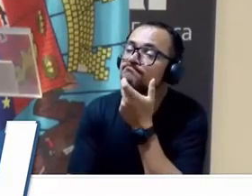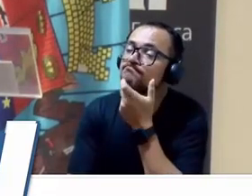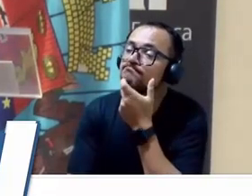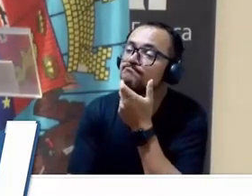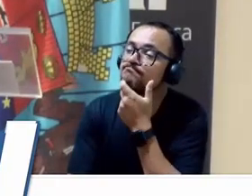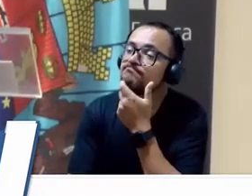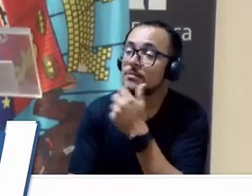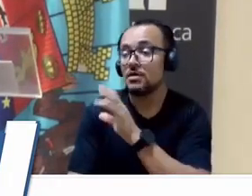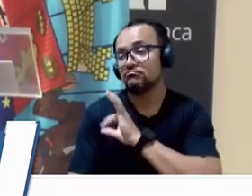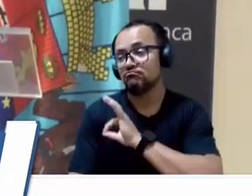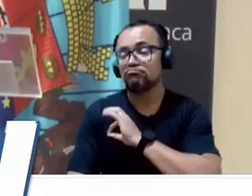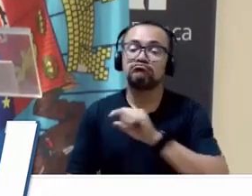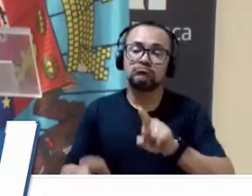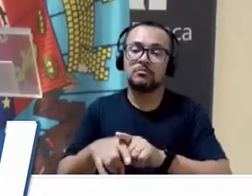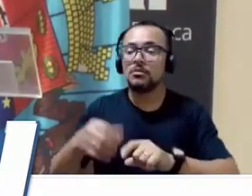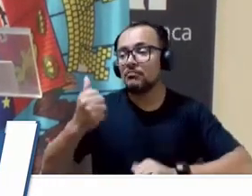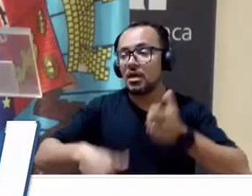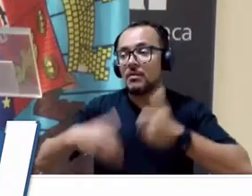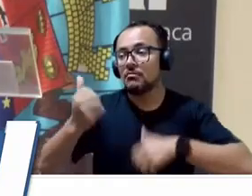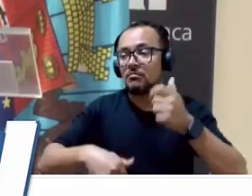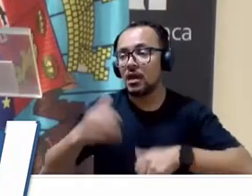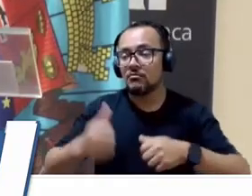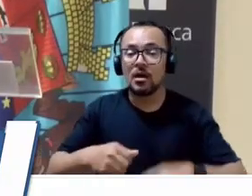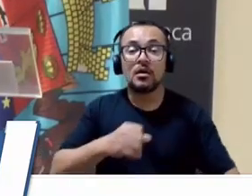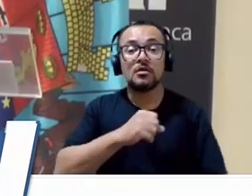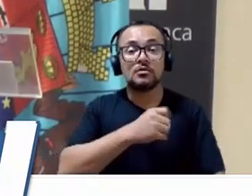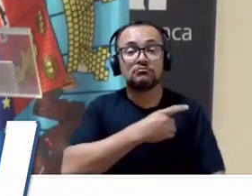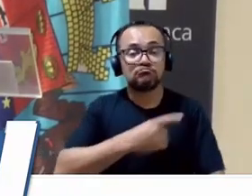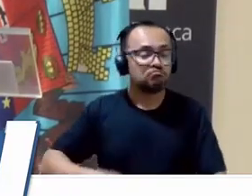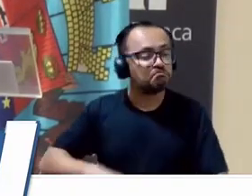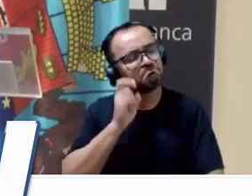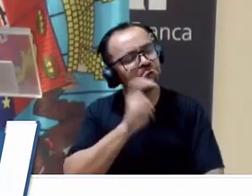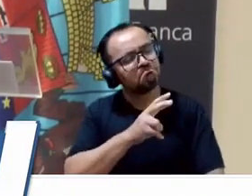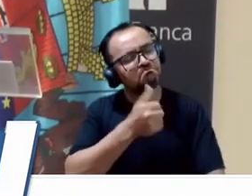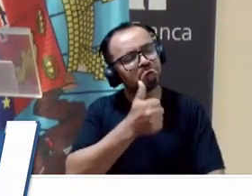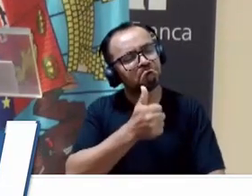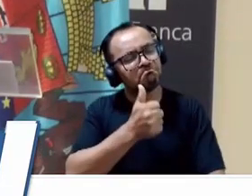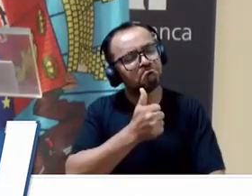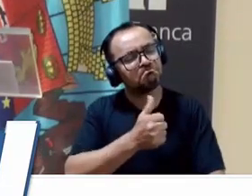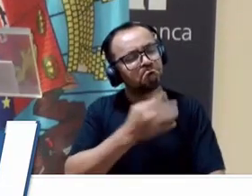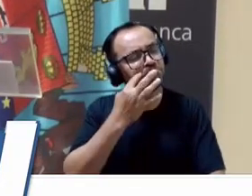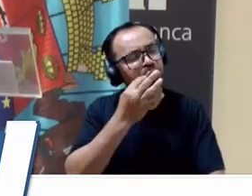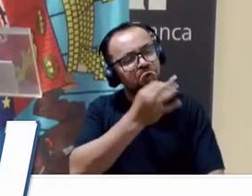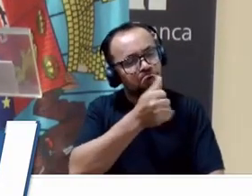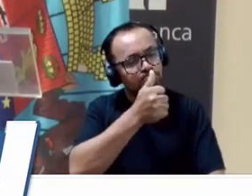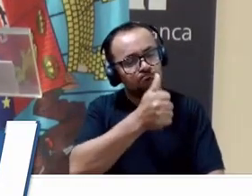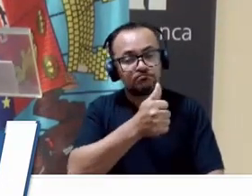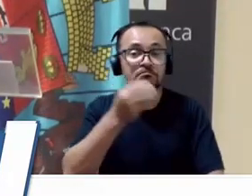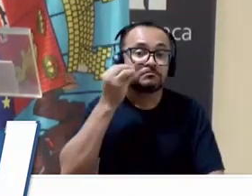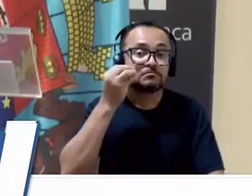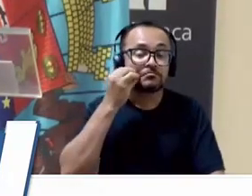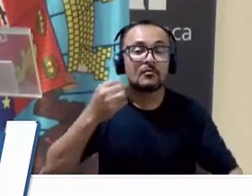estavam escutou Dr radael Dr Rafael Leão que mostrou a necessidade